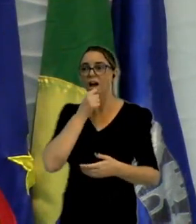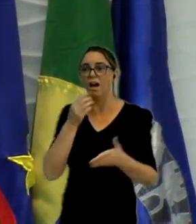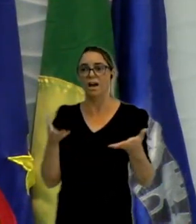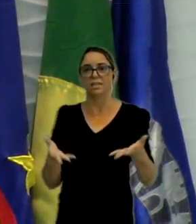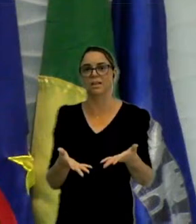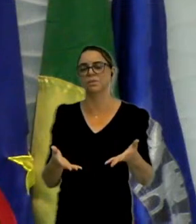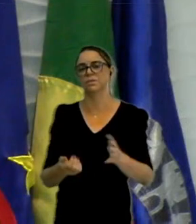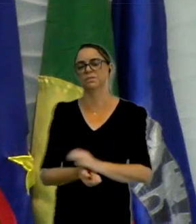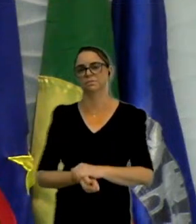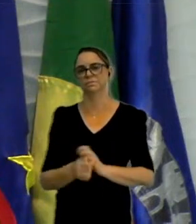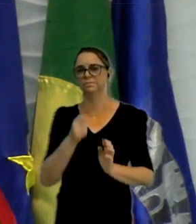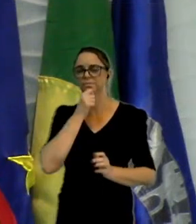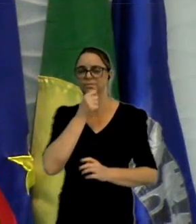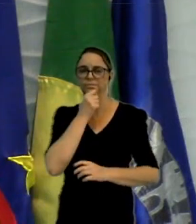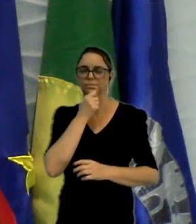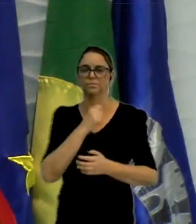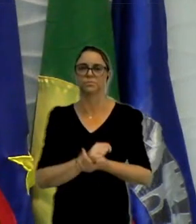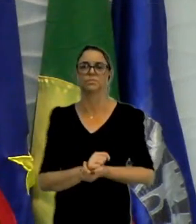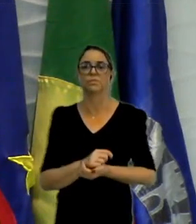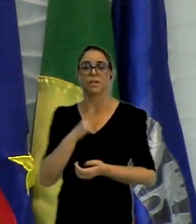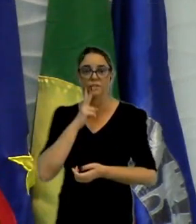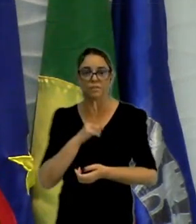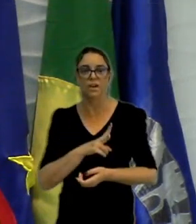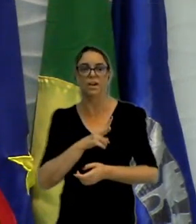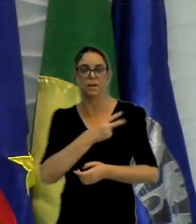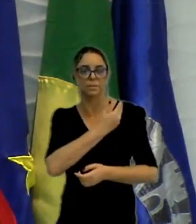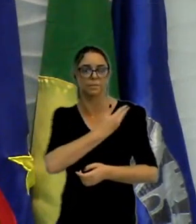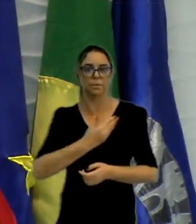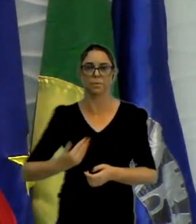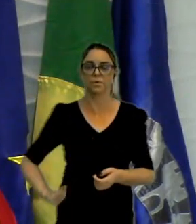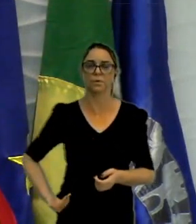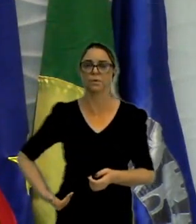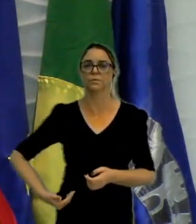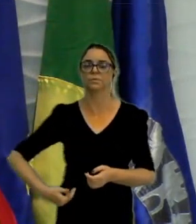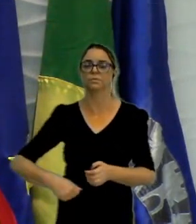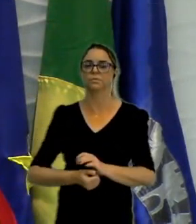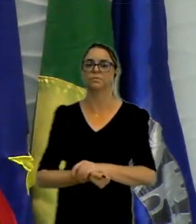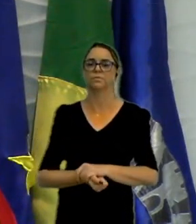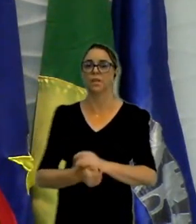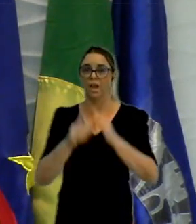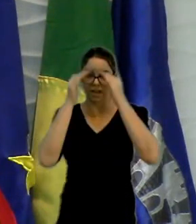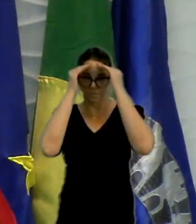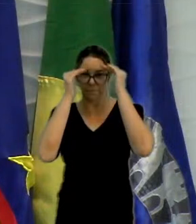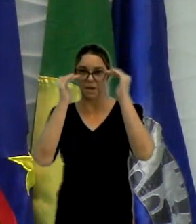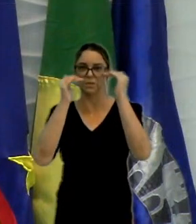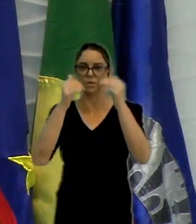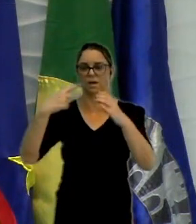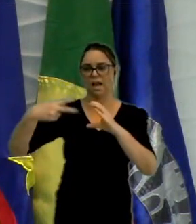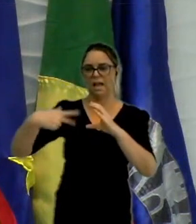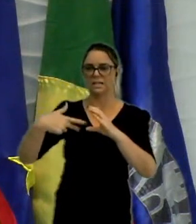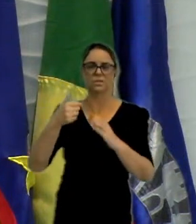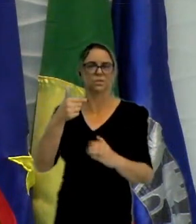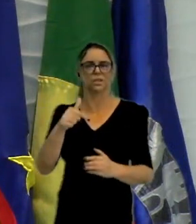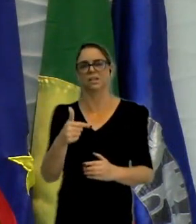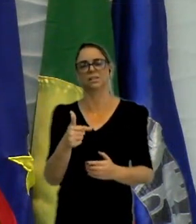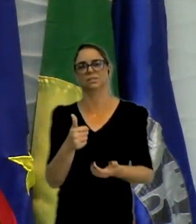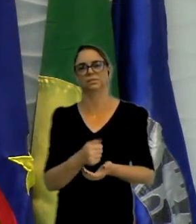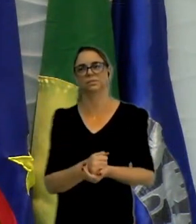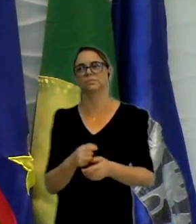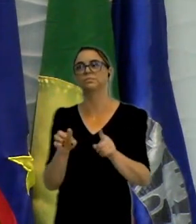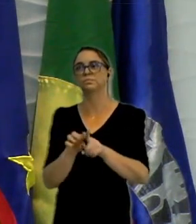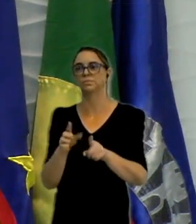vê um Poder Público Municipal que não tem respeito com essa casa. Eu coloquei uma